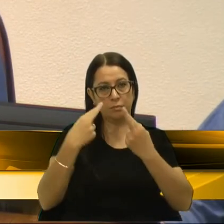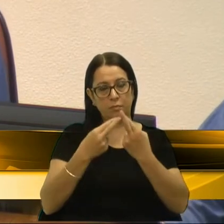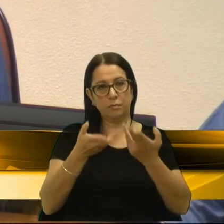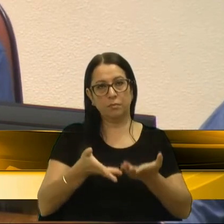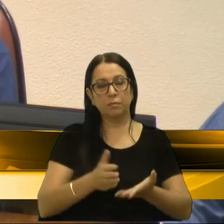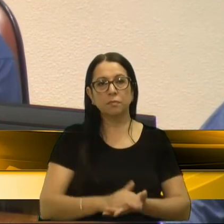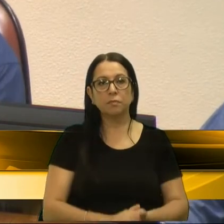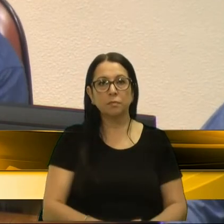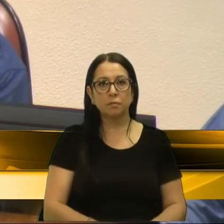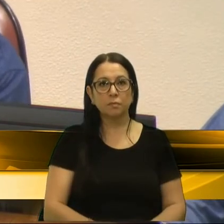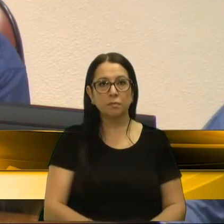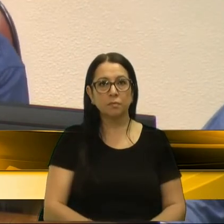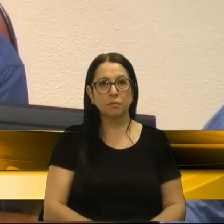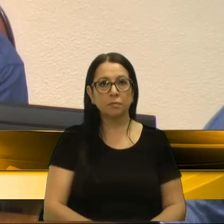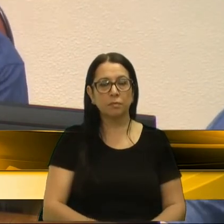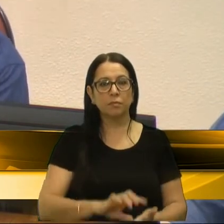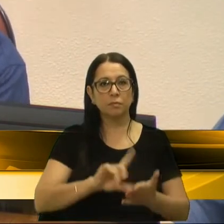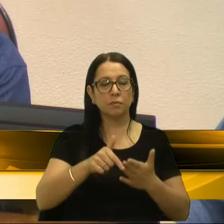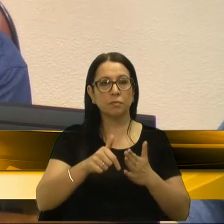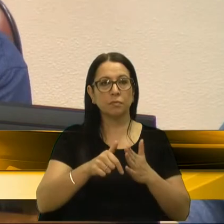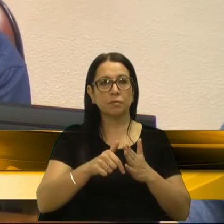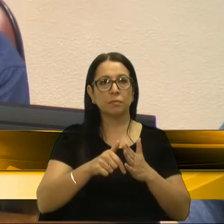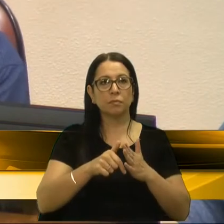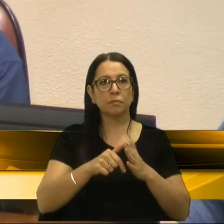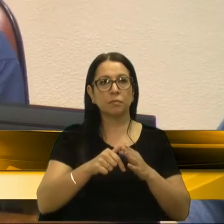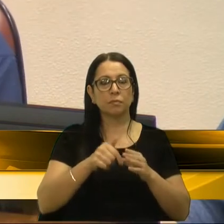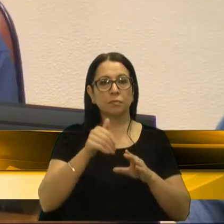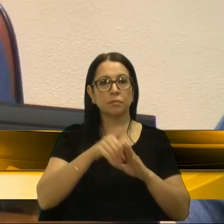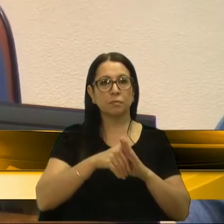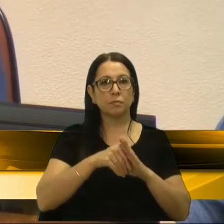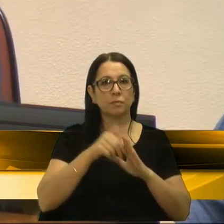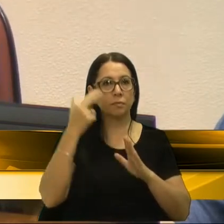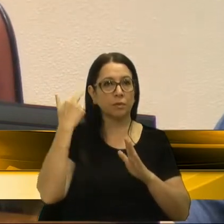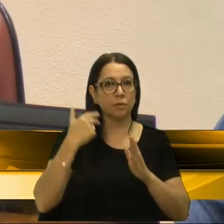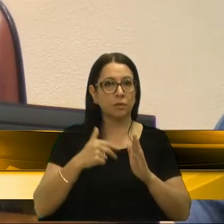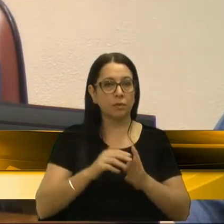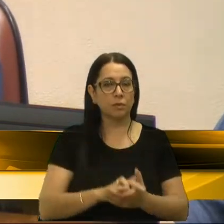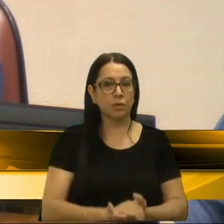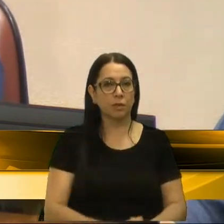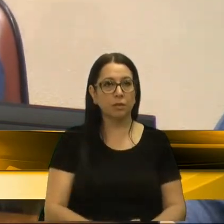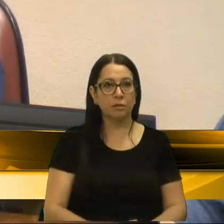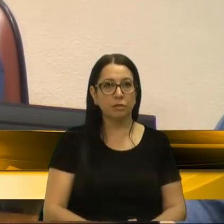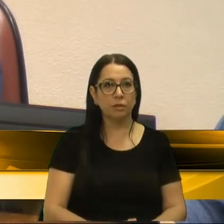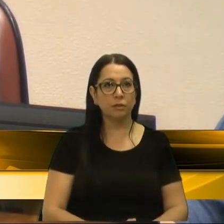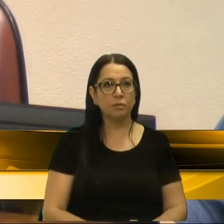sessão. Logo mais voltaremos então para a sessão ordinária.